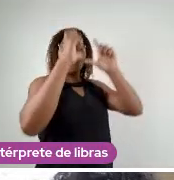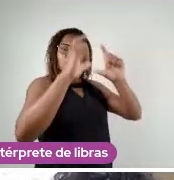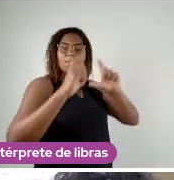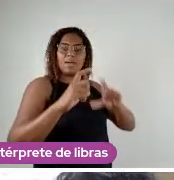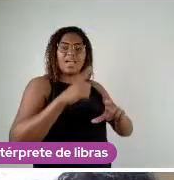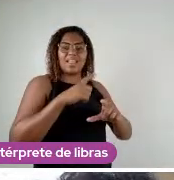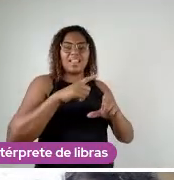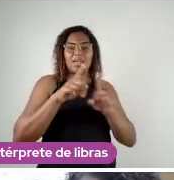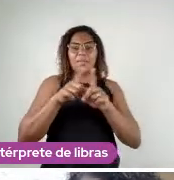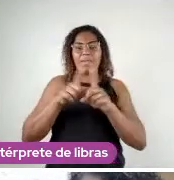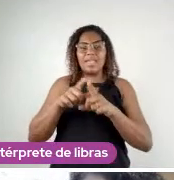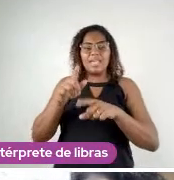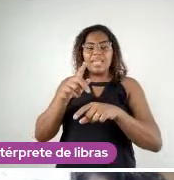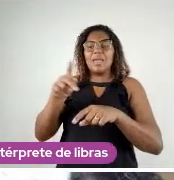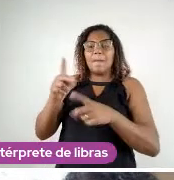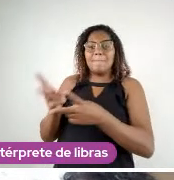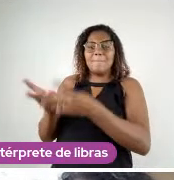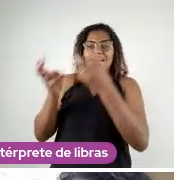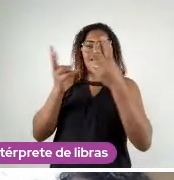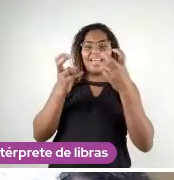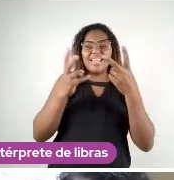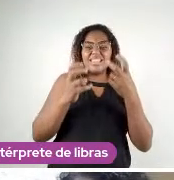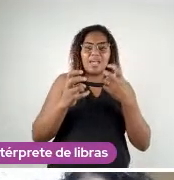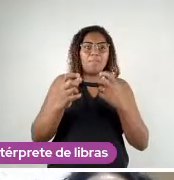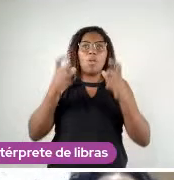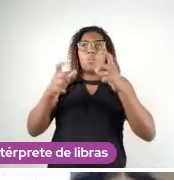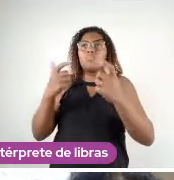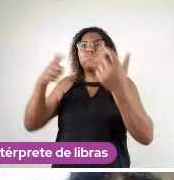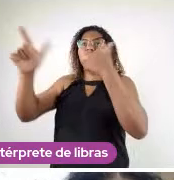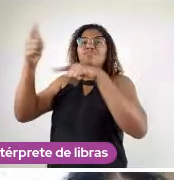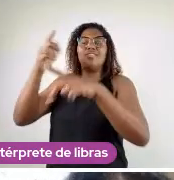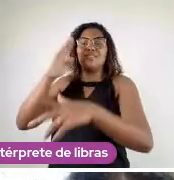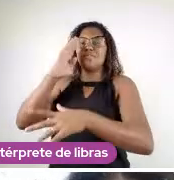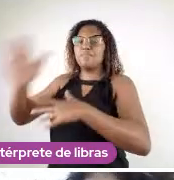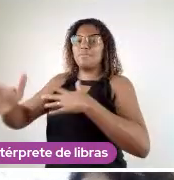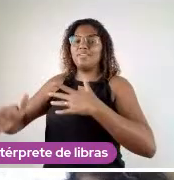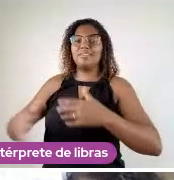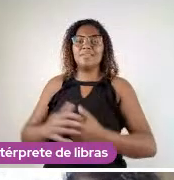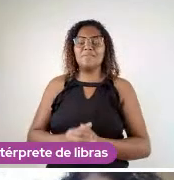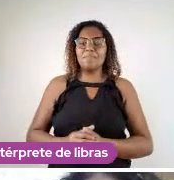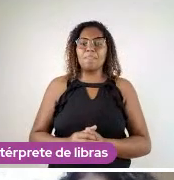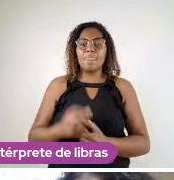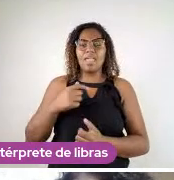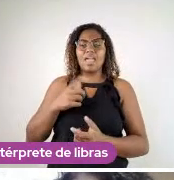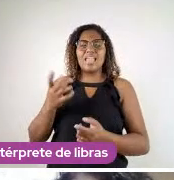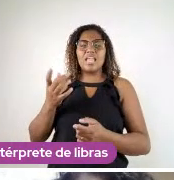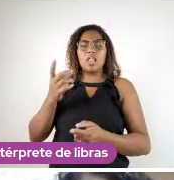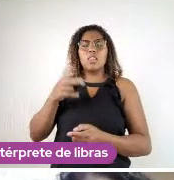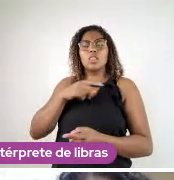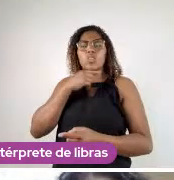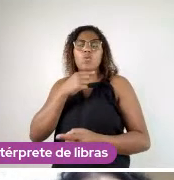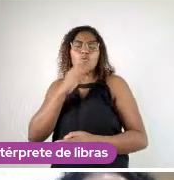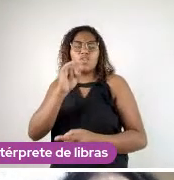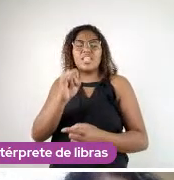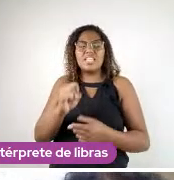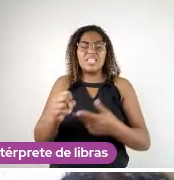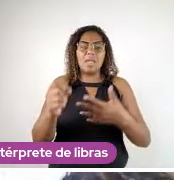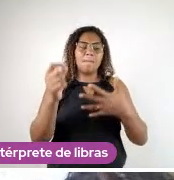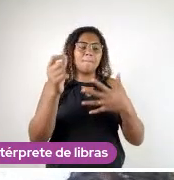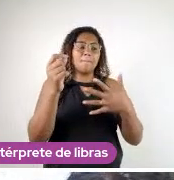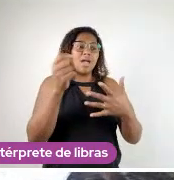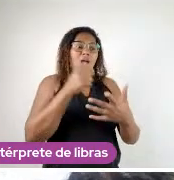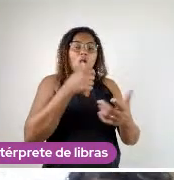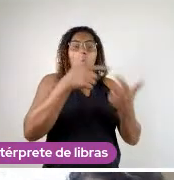latitudes. E aí a pergunta é: será que as espécies estão se expandindo mesmo globalmente? Ou será que apenas os blooms